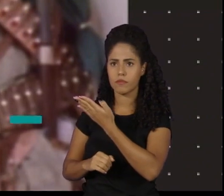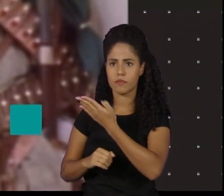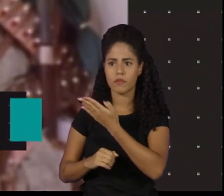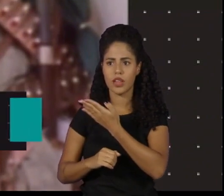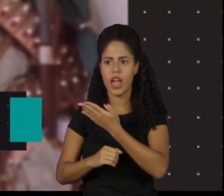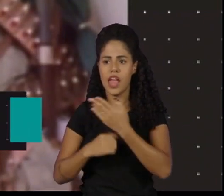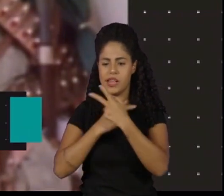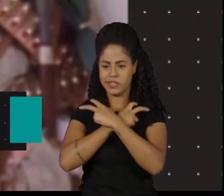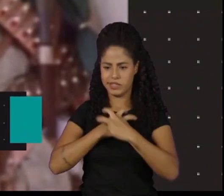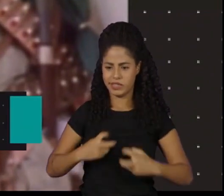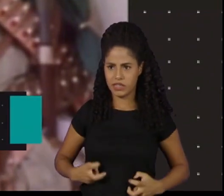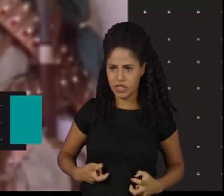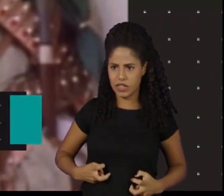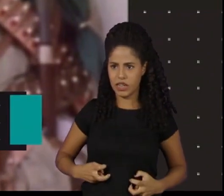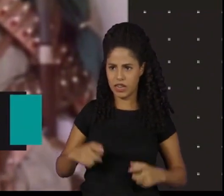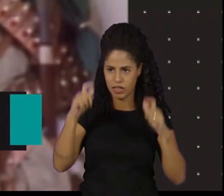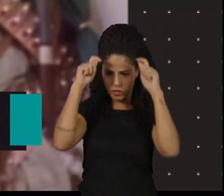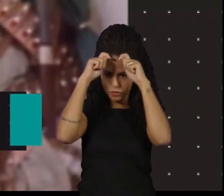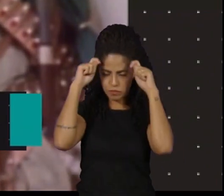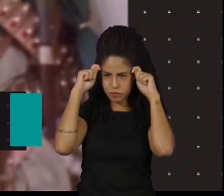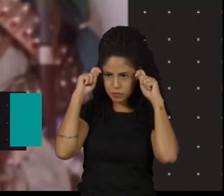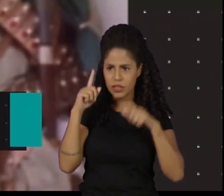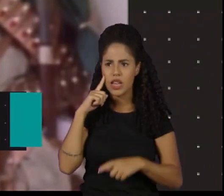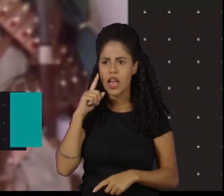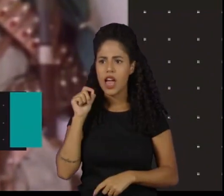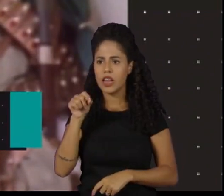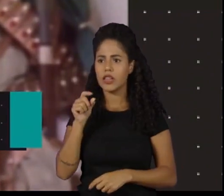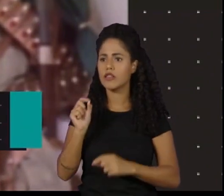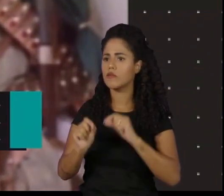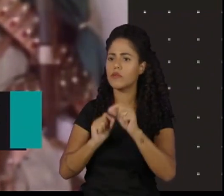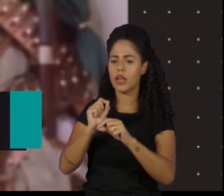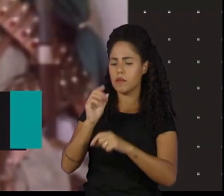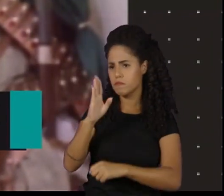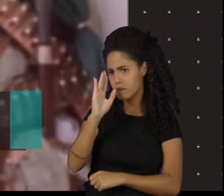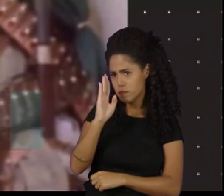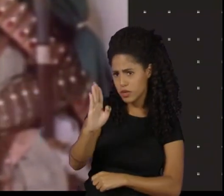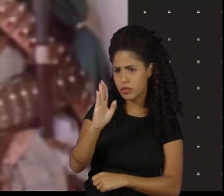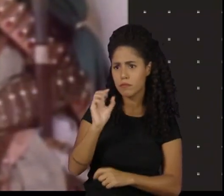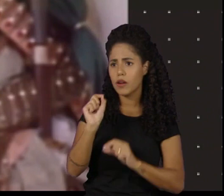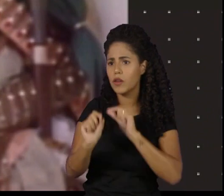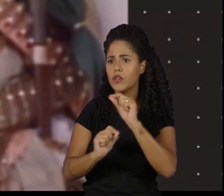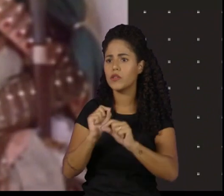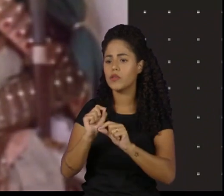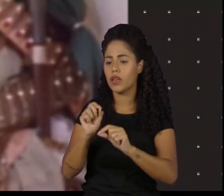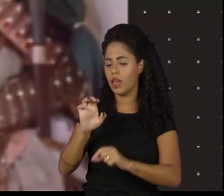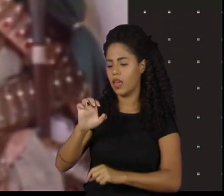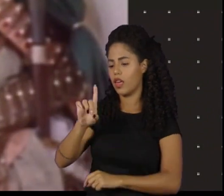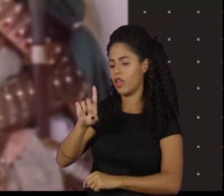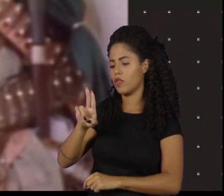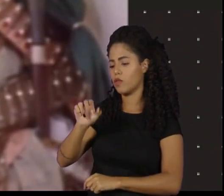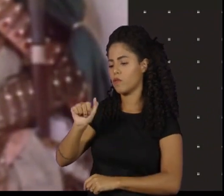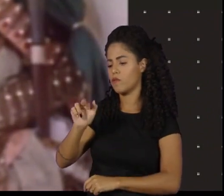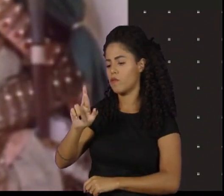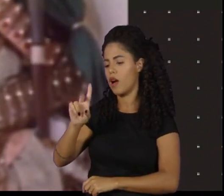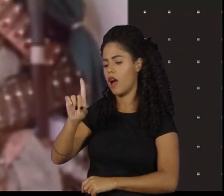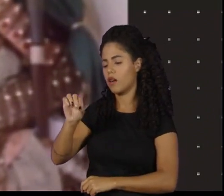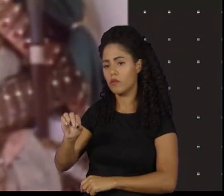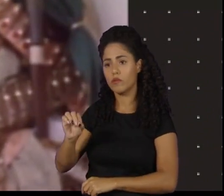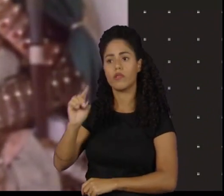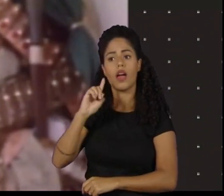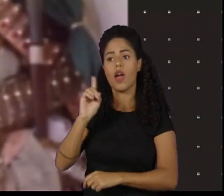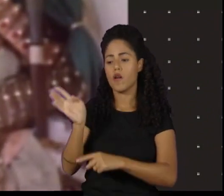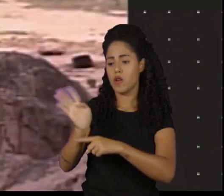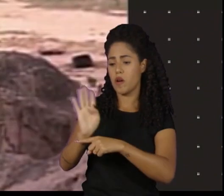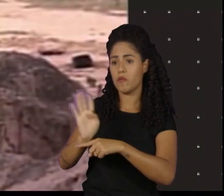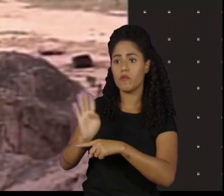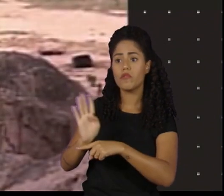dos filmes ficcionais do Eduardo Coutinho. Né? O Eduardo fazia muito documentário. Né? Esse é um filme